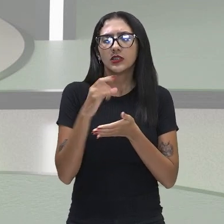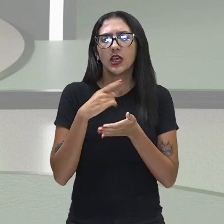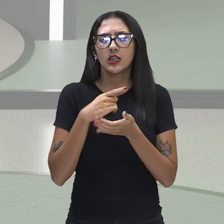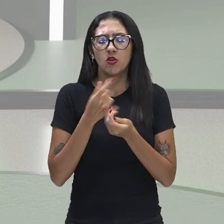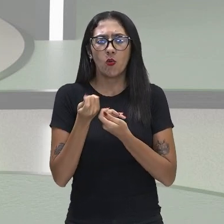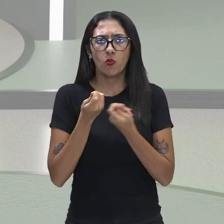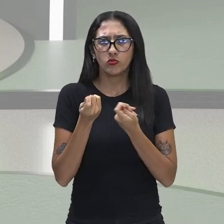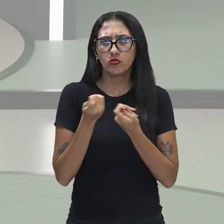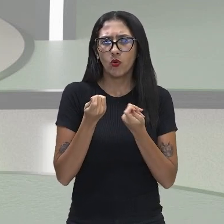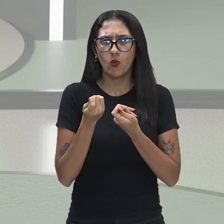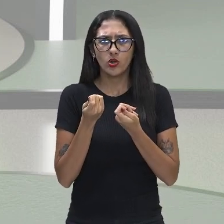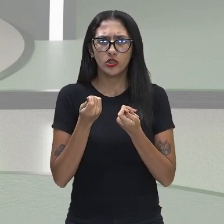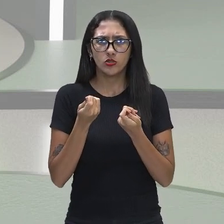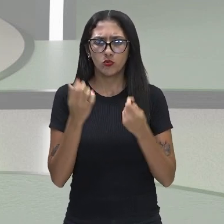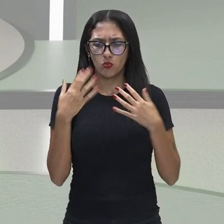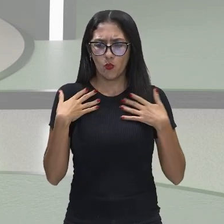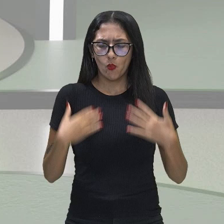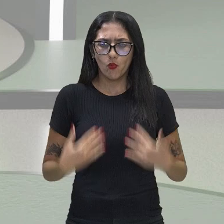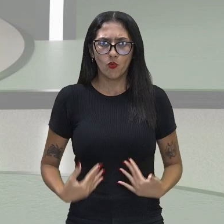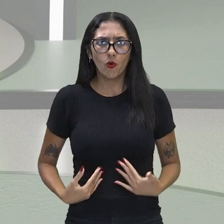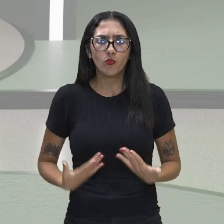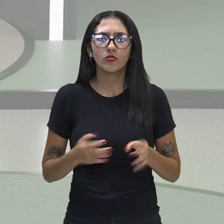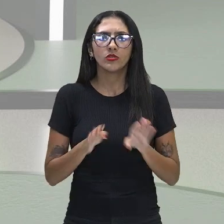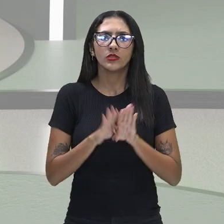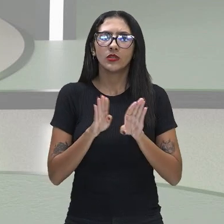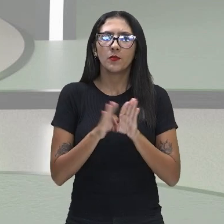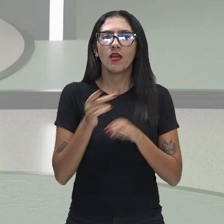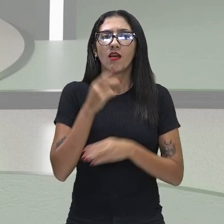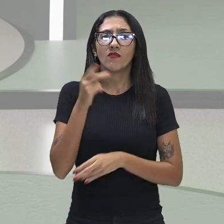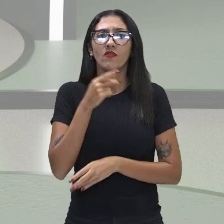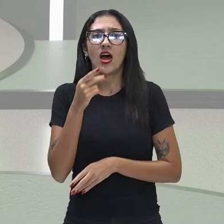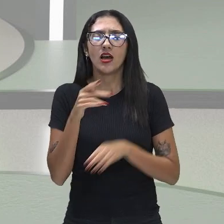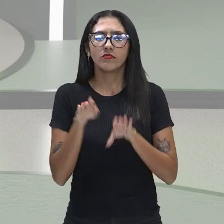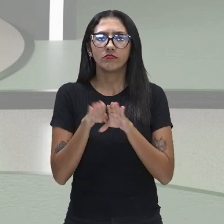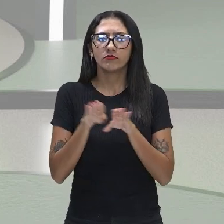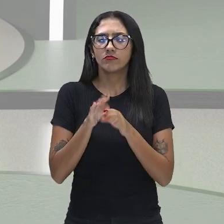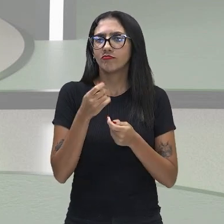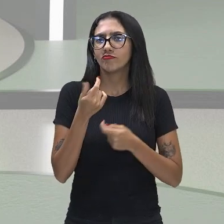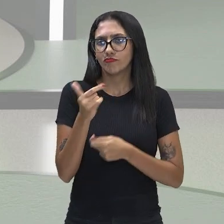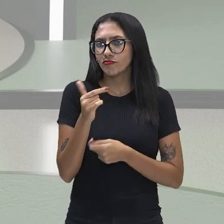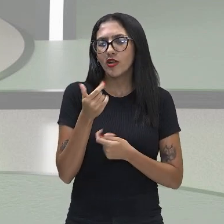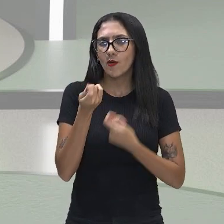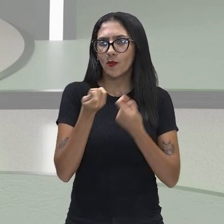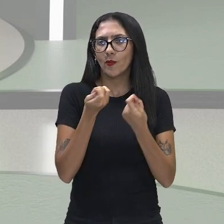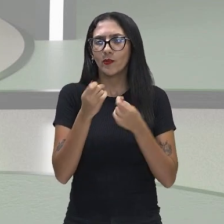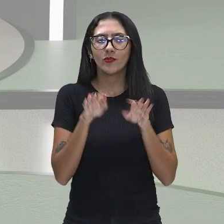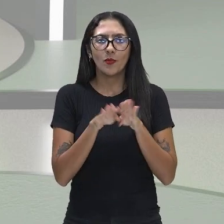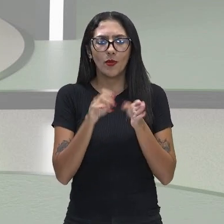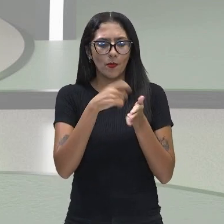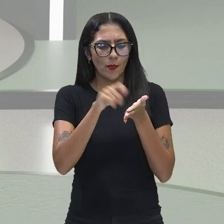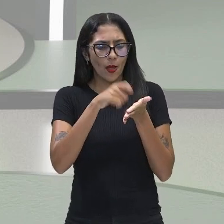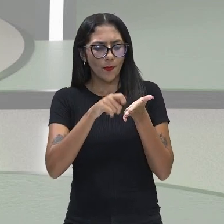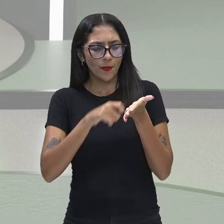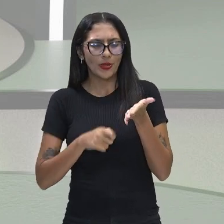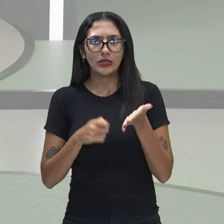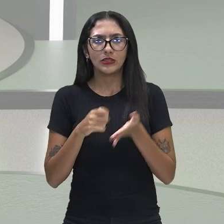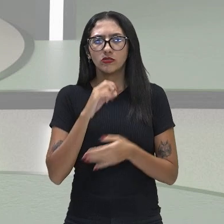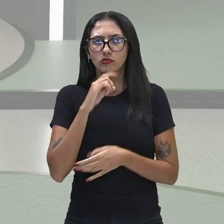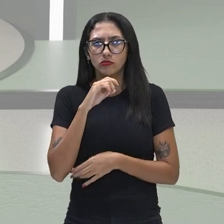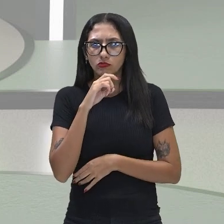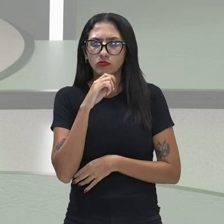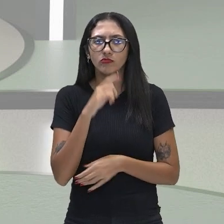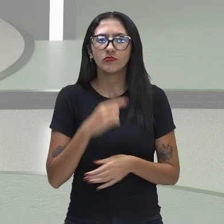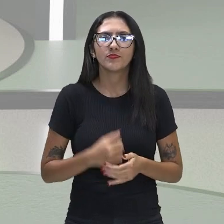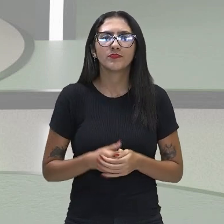controle muscular, a nossa fala também está regulada e a nossa escrita pela ação dos músculos,